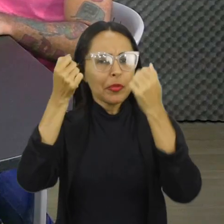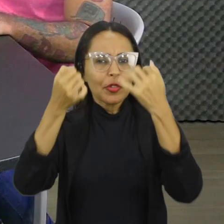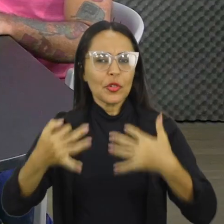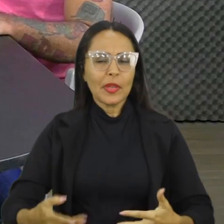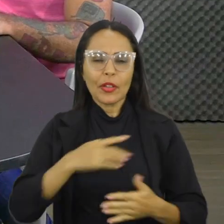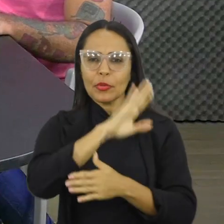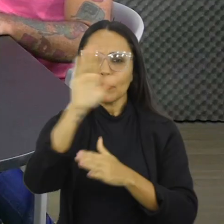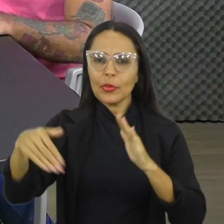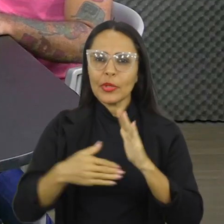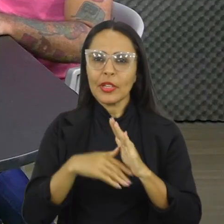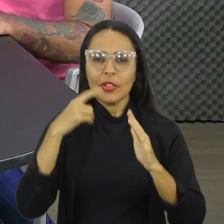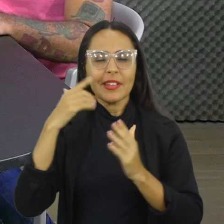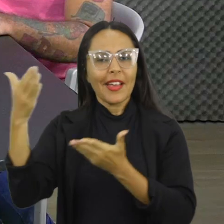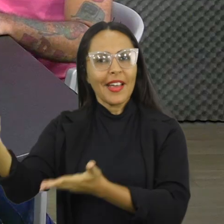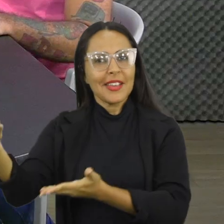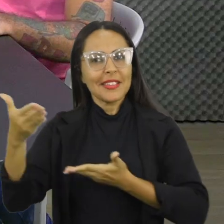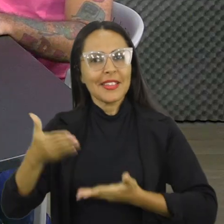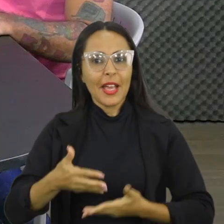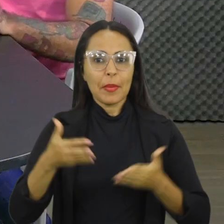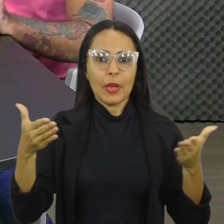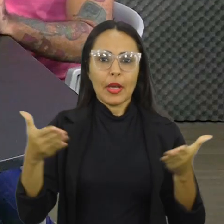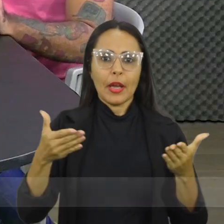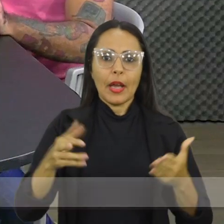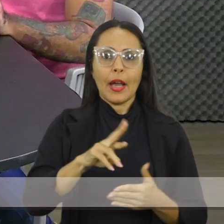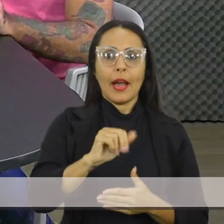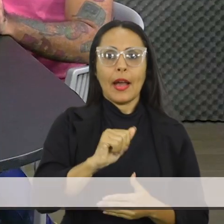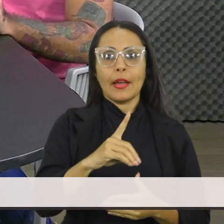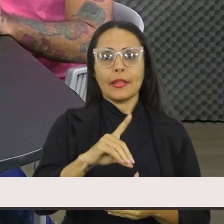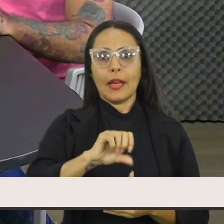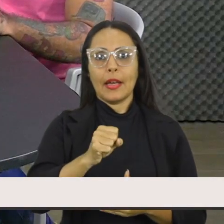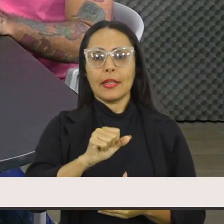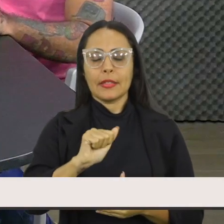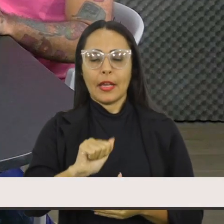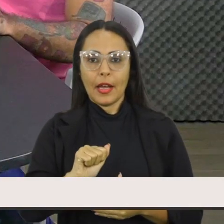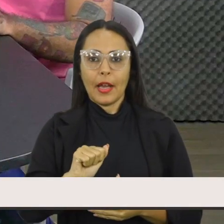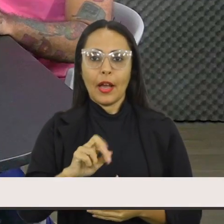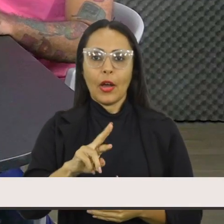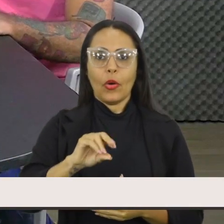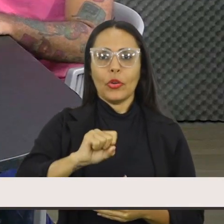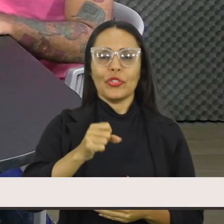música e educação, e a gente recebe Radassa Rossiter.